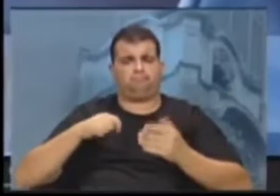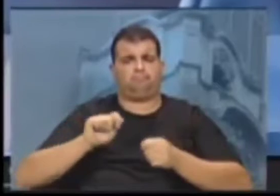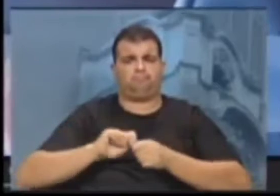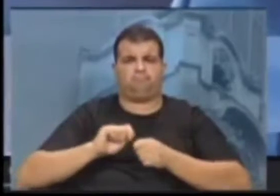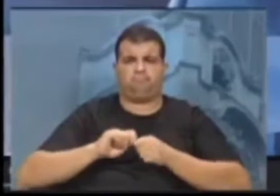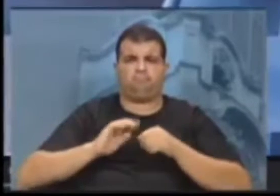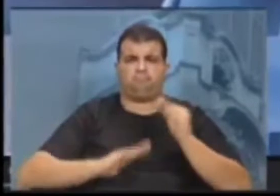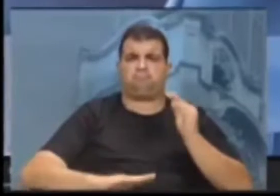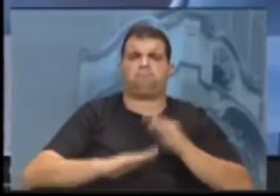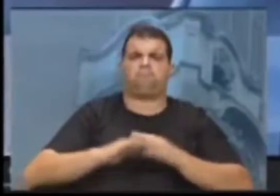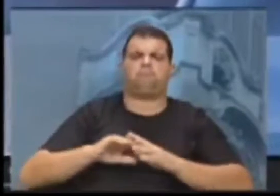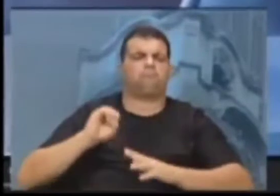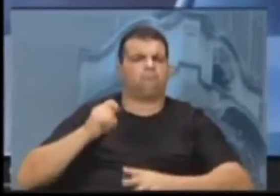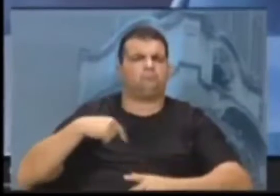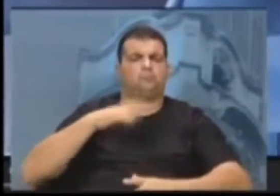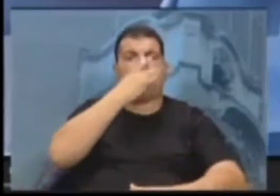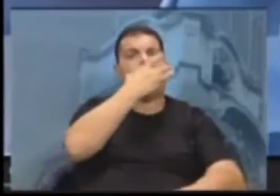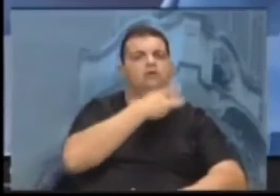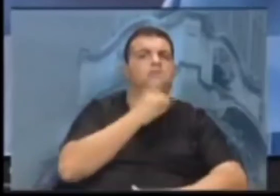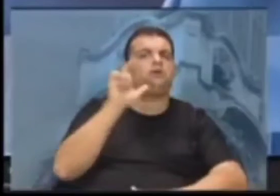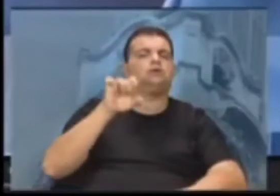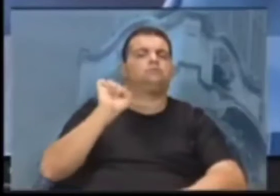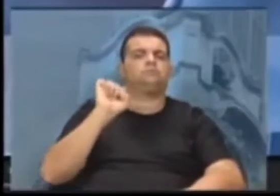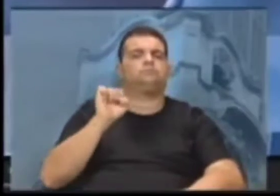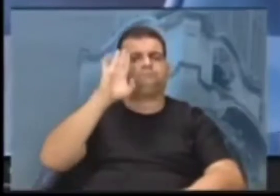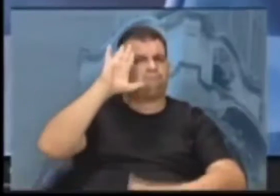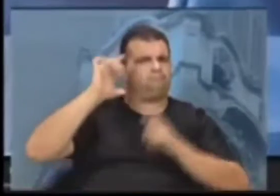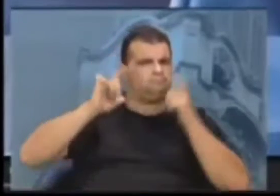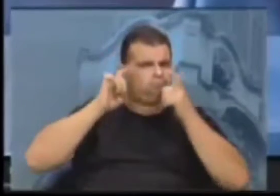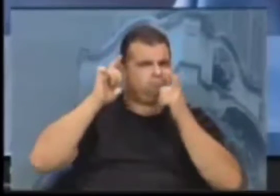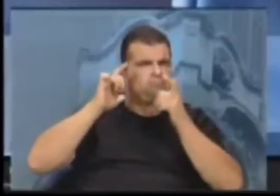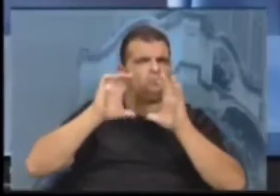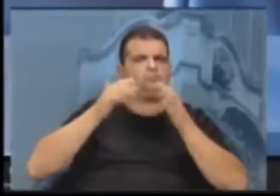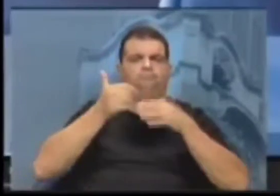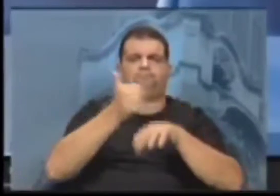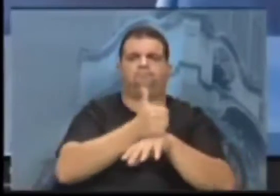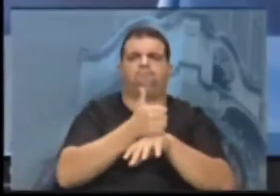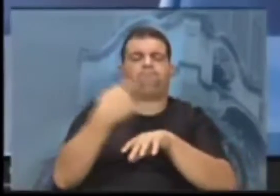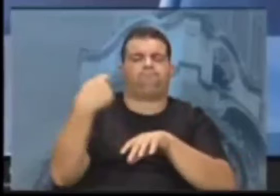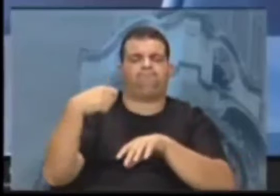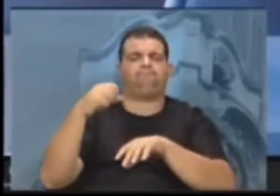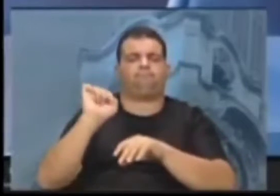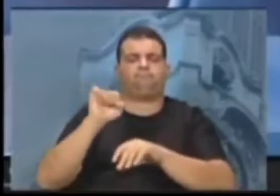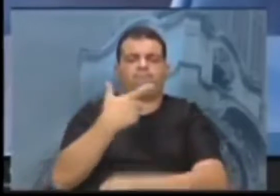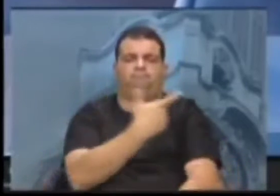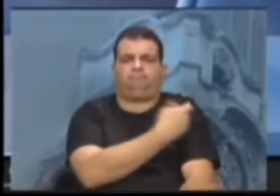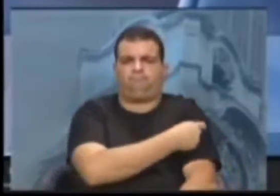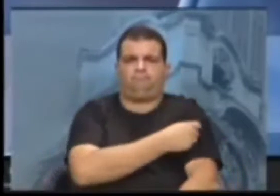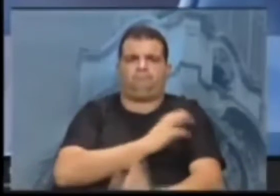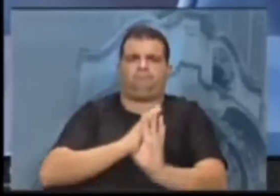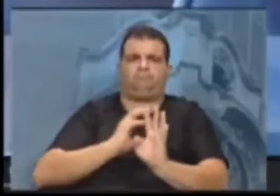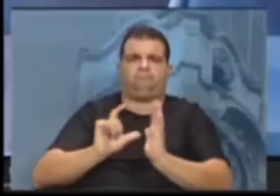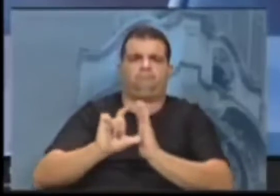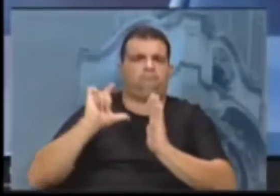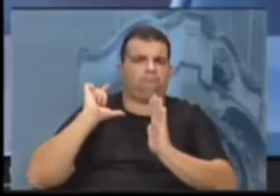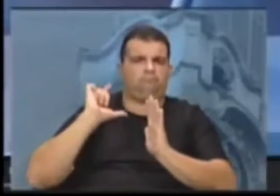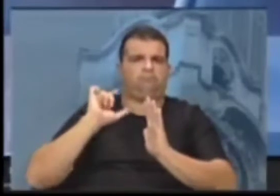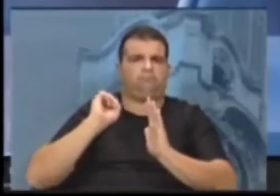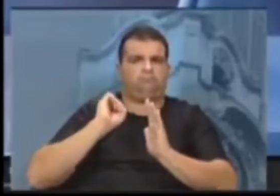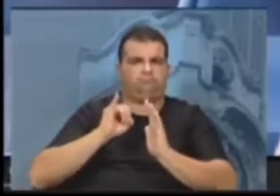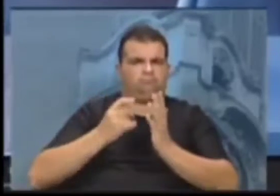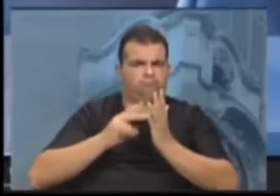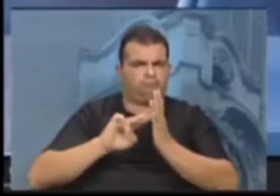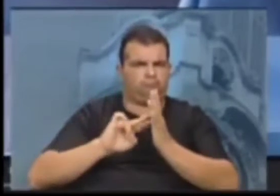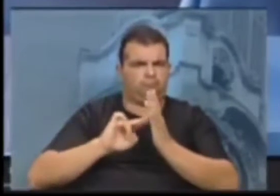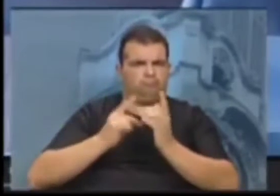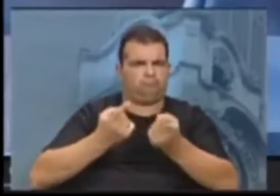Se consideramos que aquela atividade é essencial, essa categoria deve ser vacinada. Caso contrário, a gente